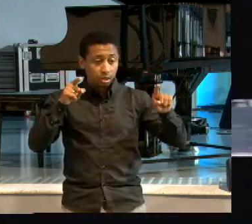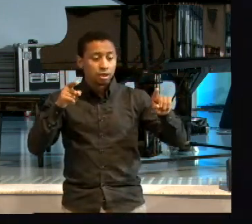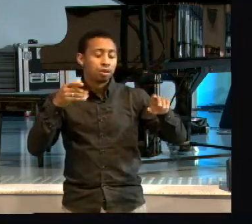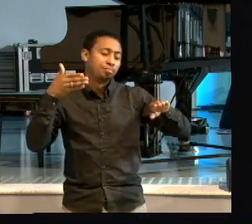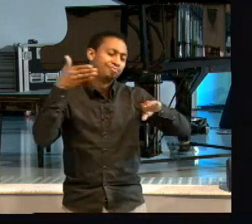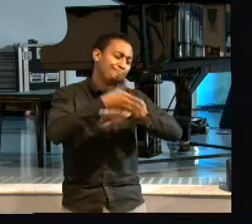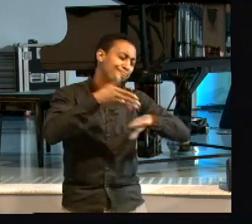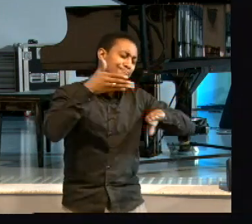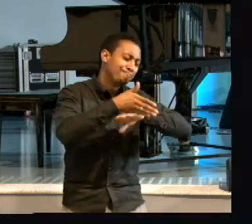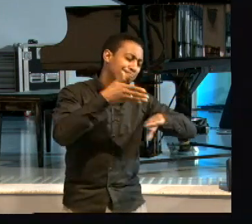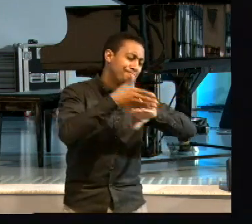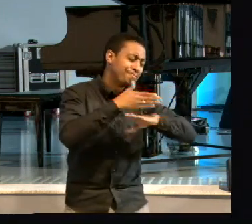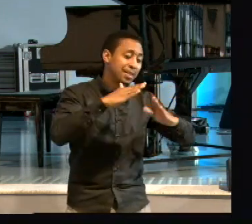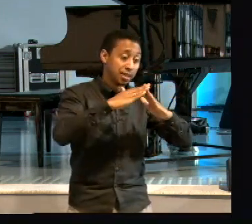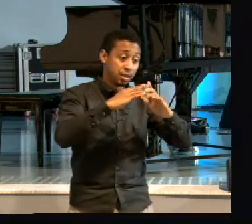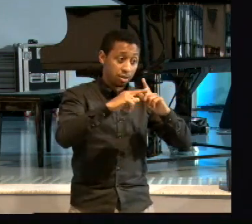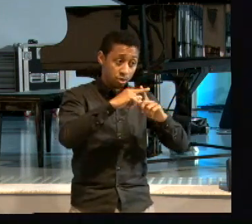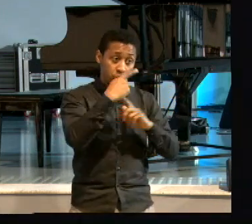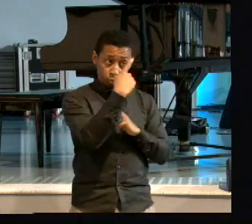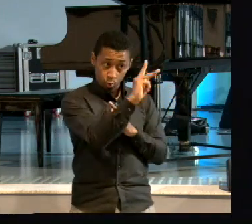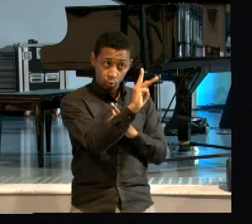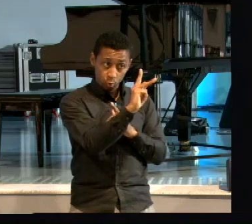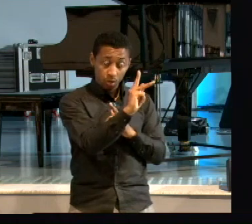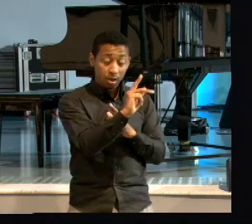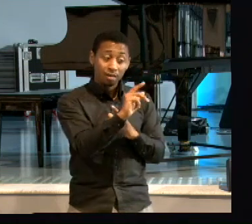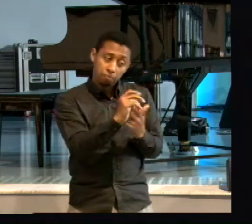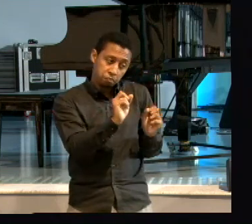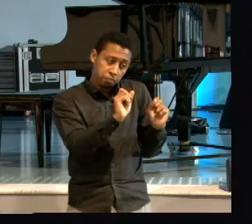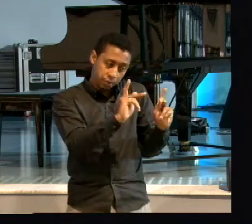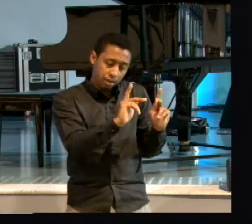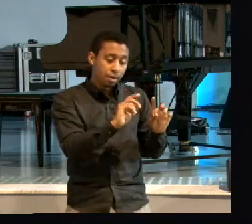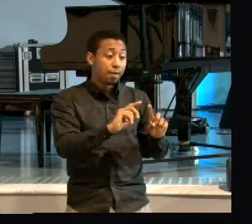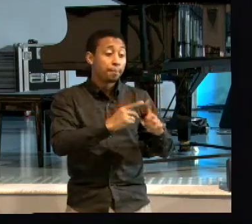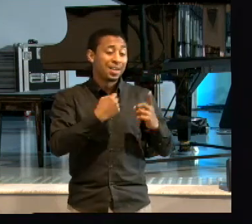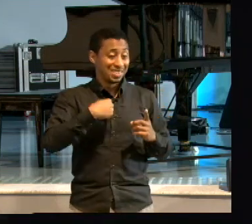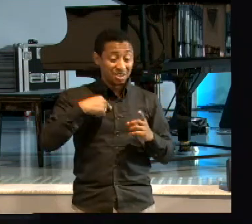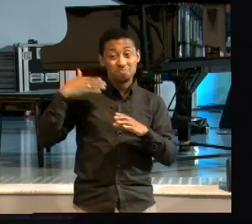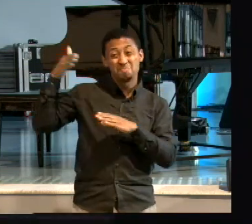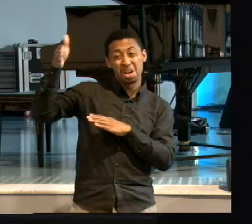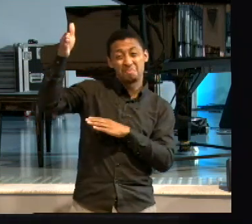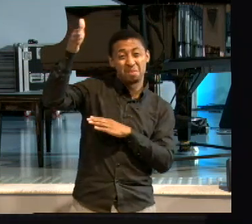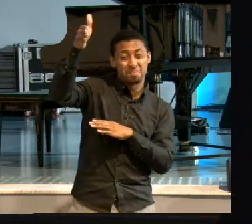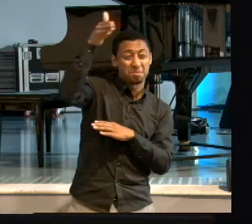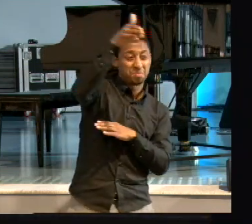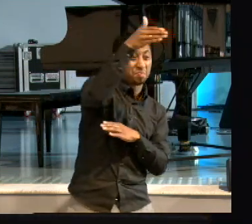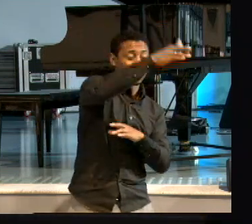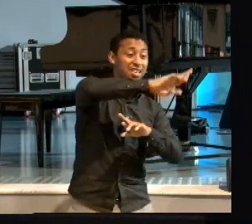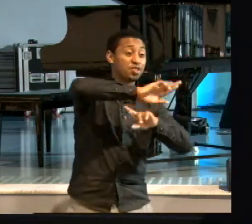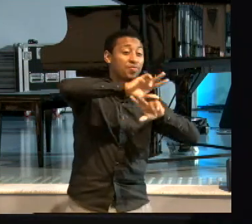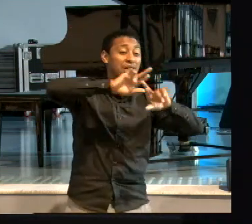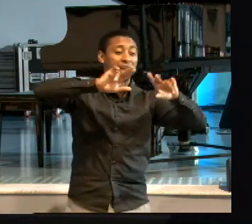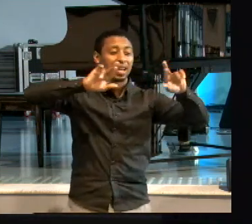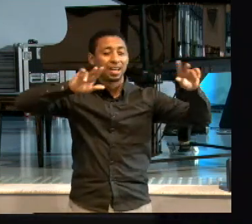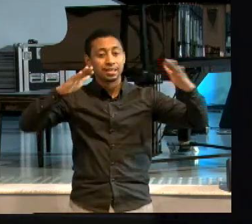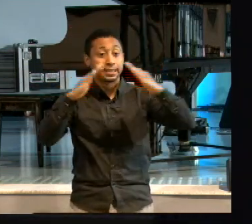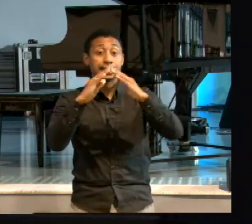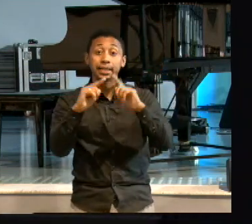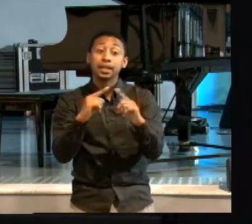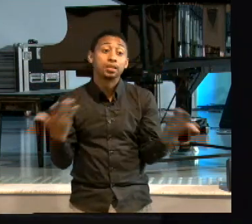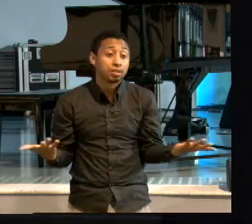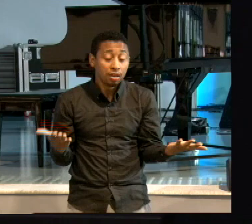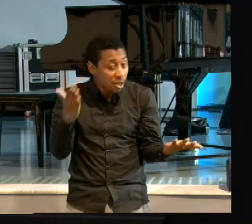todo. Você tem um privilégio maior do que o que você pode mensurar. Ser parte de uma igreja comprometida com a